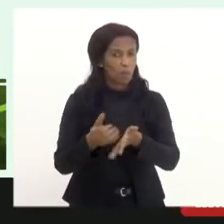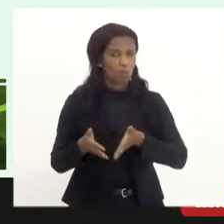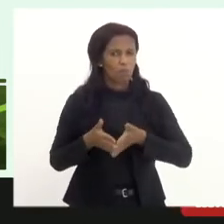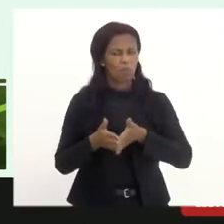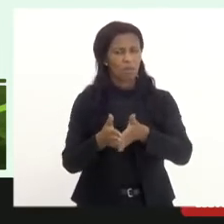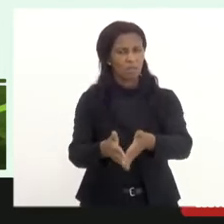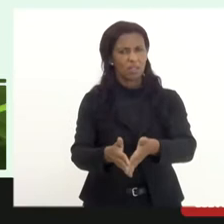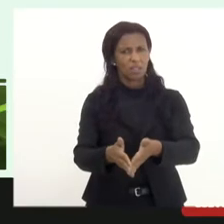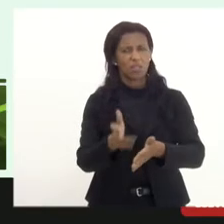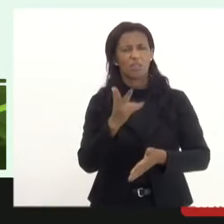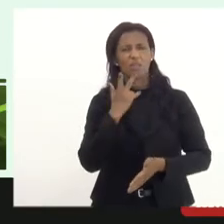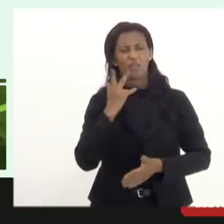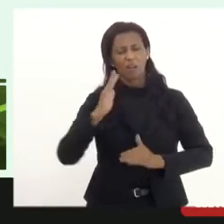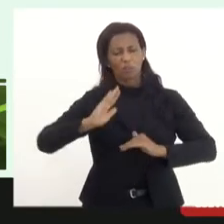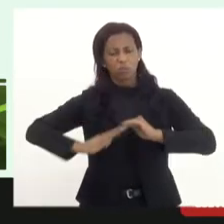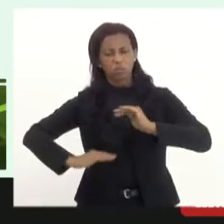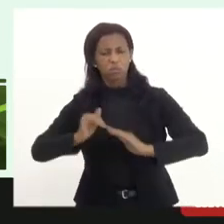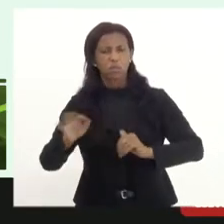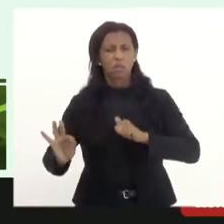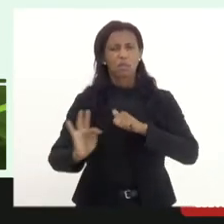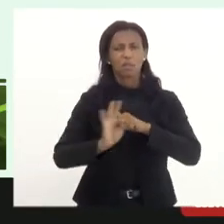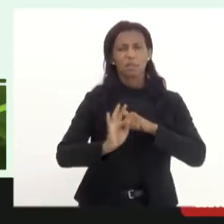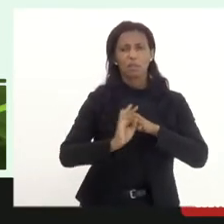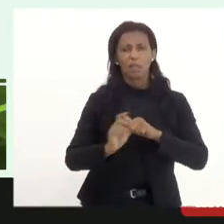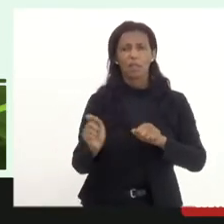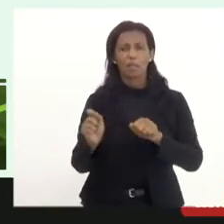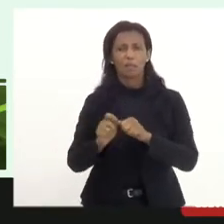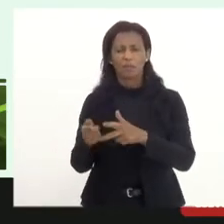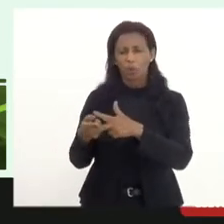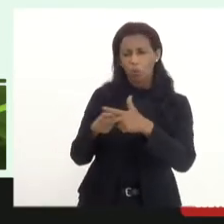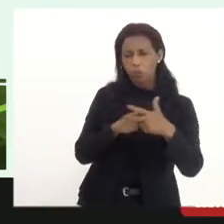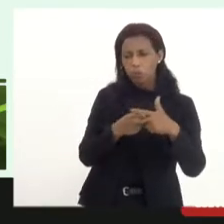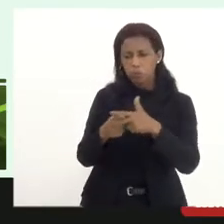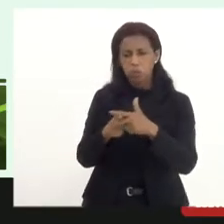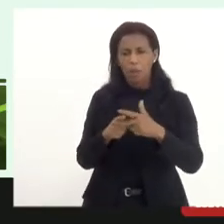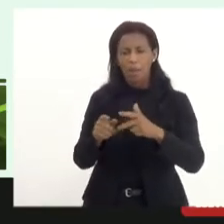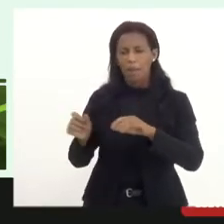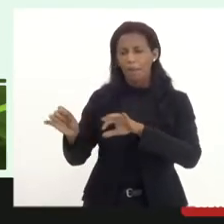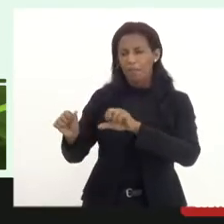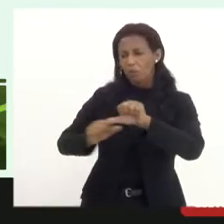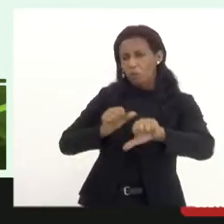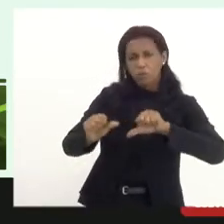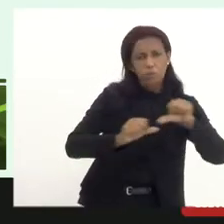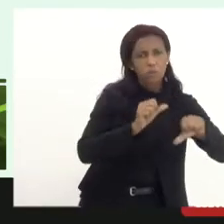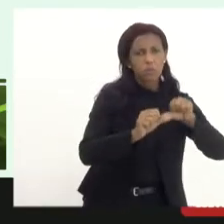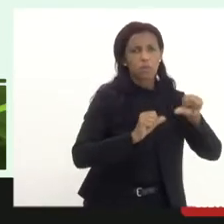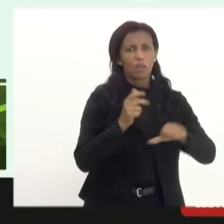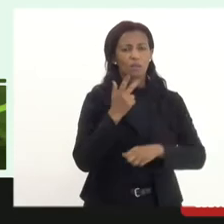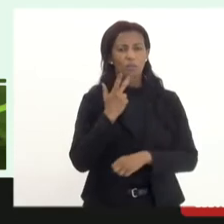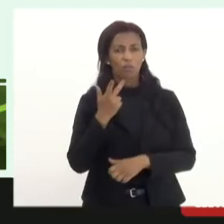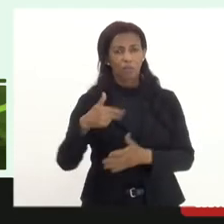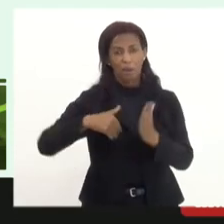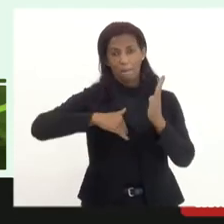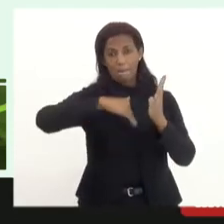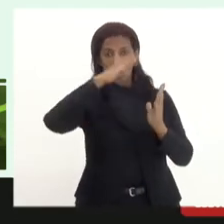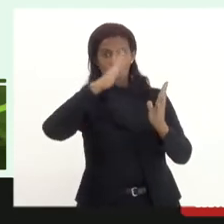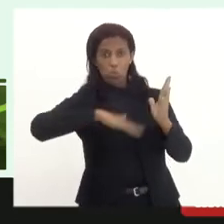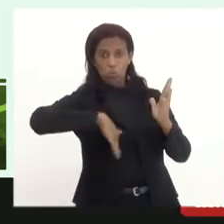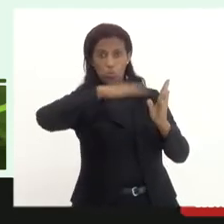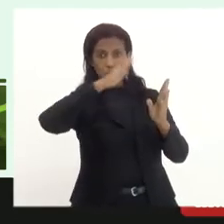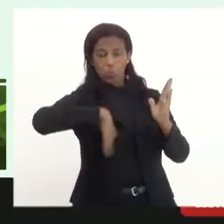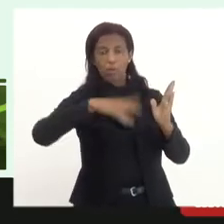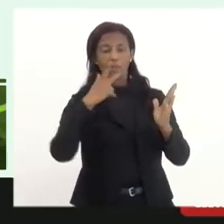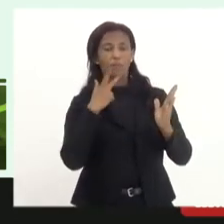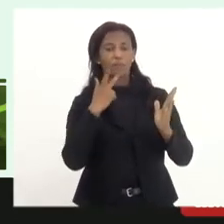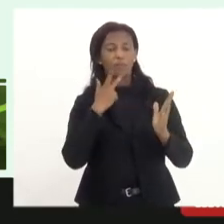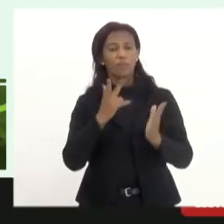estamos falando aqui de competência técnica para fazer manutenção, projetos de modificação, nós estamos falando aqui de pintura, nós estamos